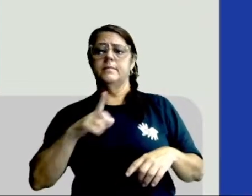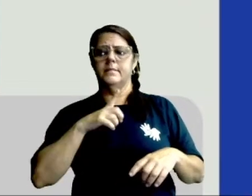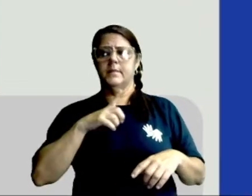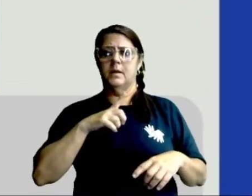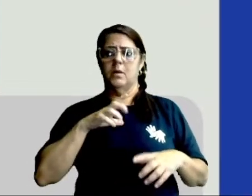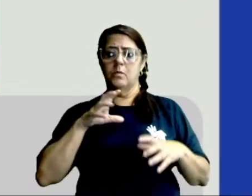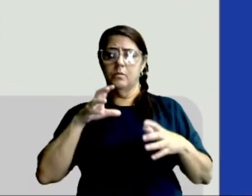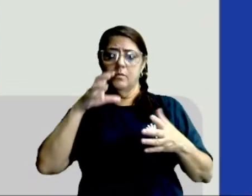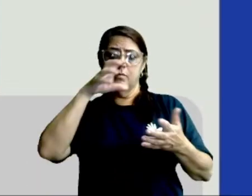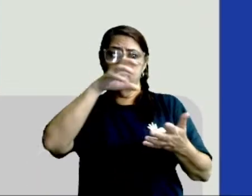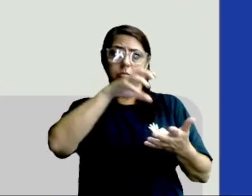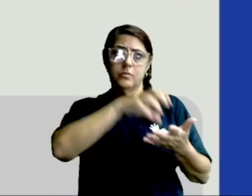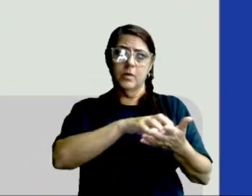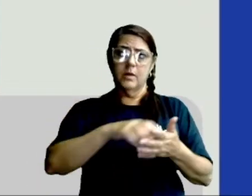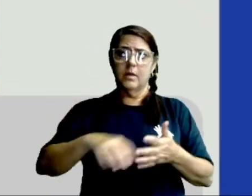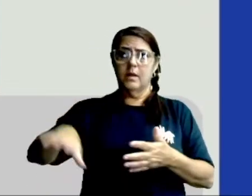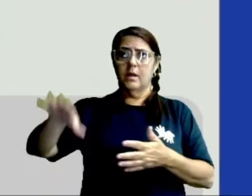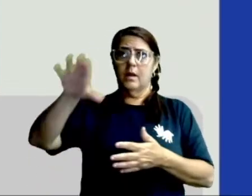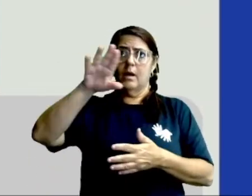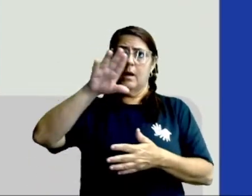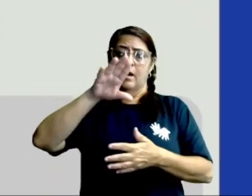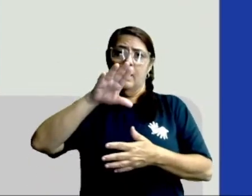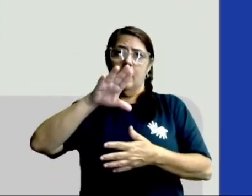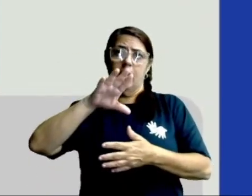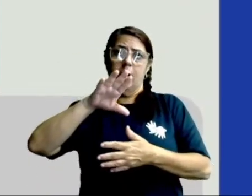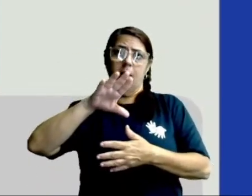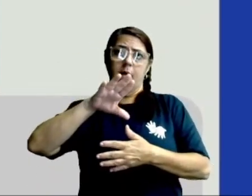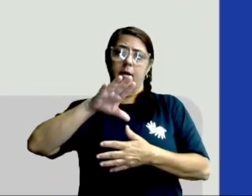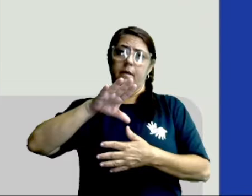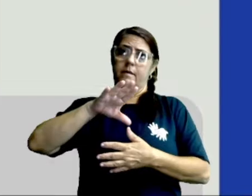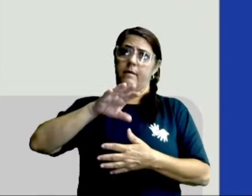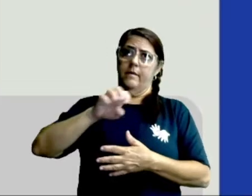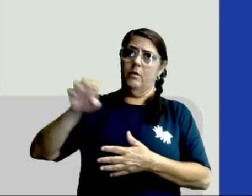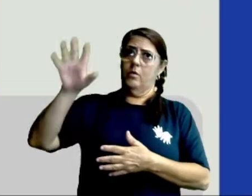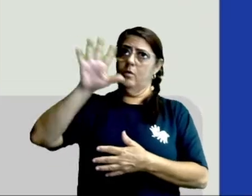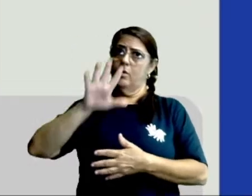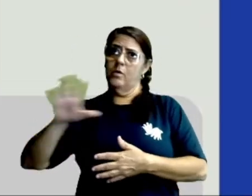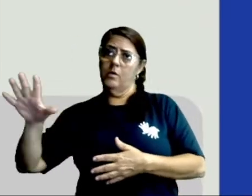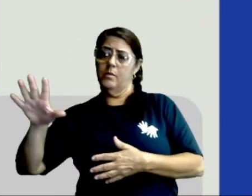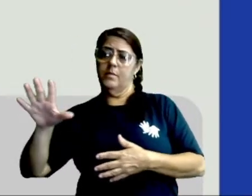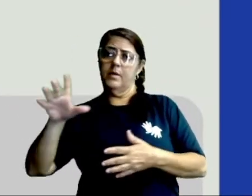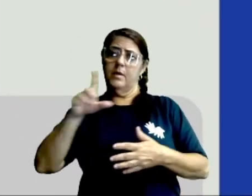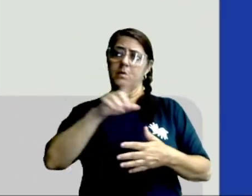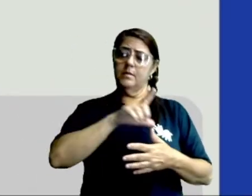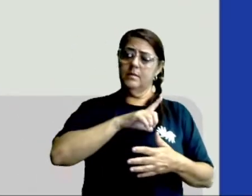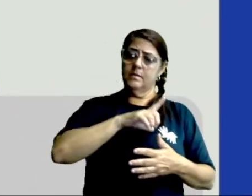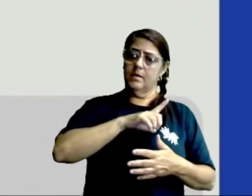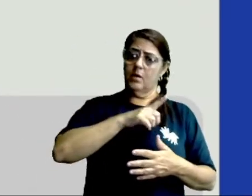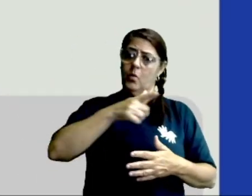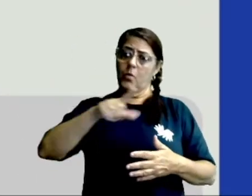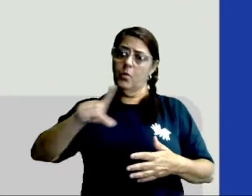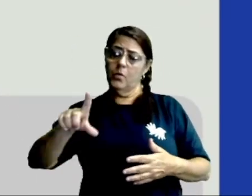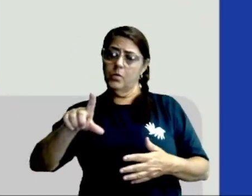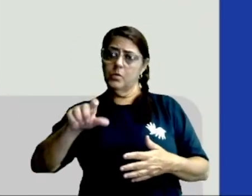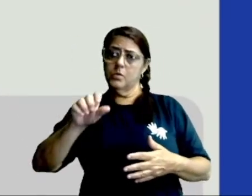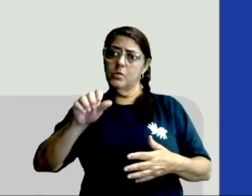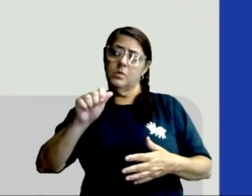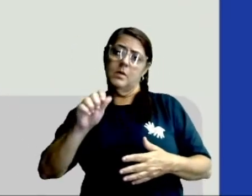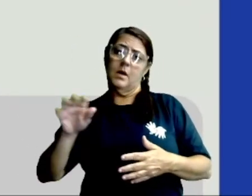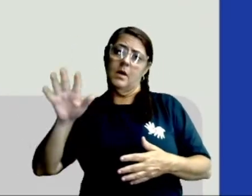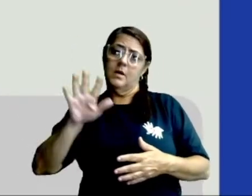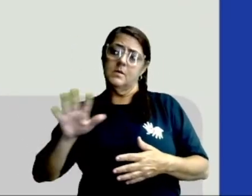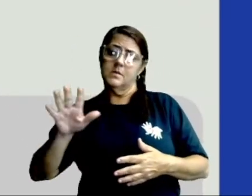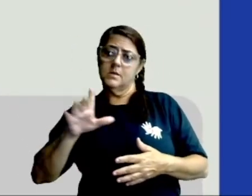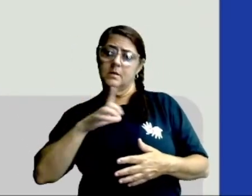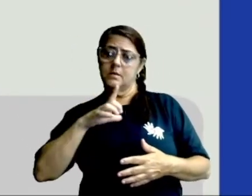do país é na Europa, outra parte do país é na Eurásia, na Ásia. Um desses países é a Rússia, né, que tem a